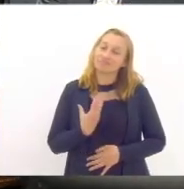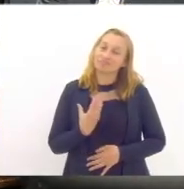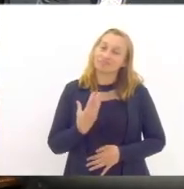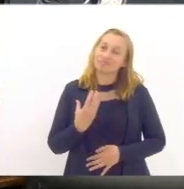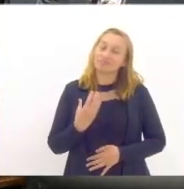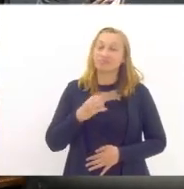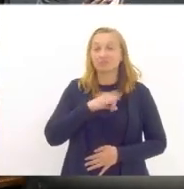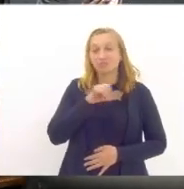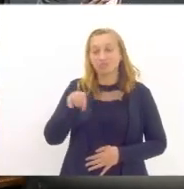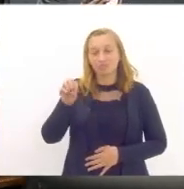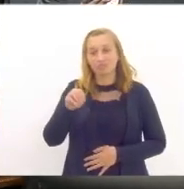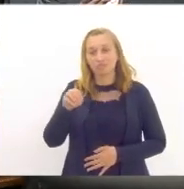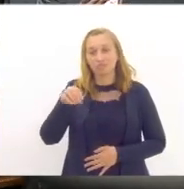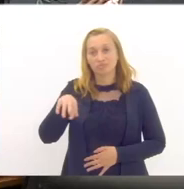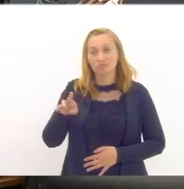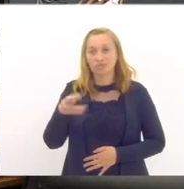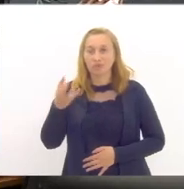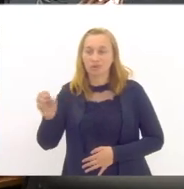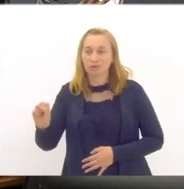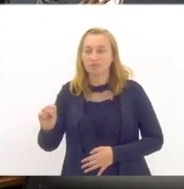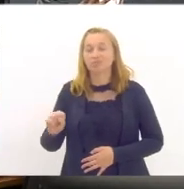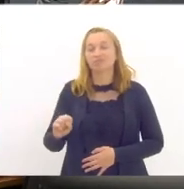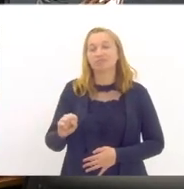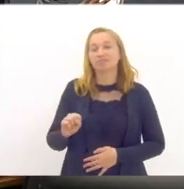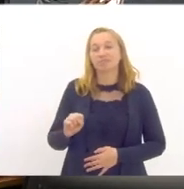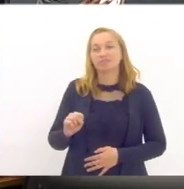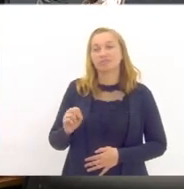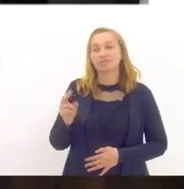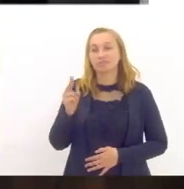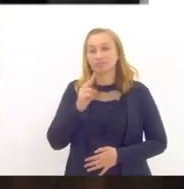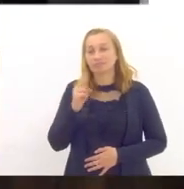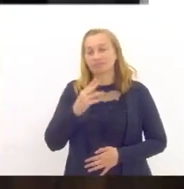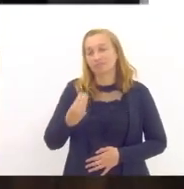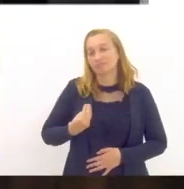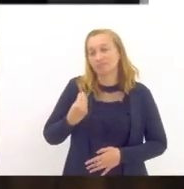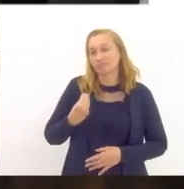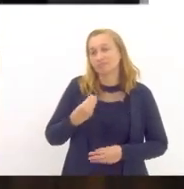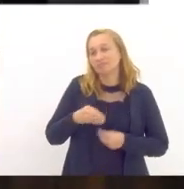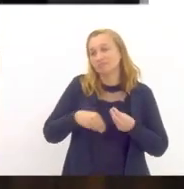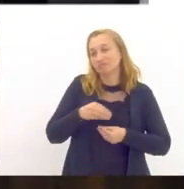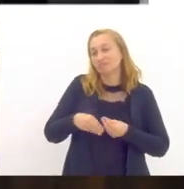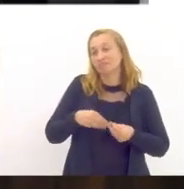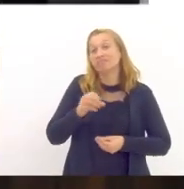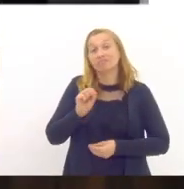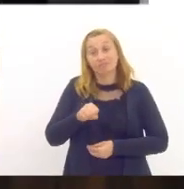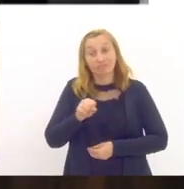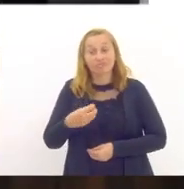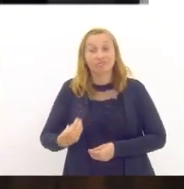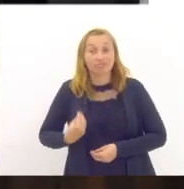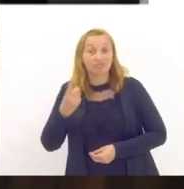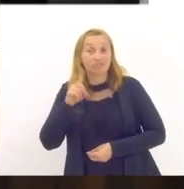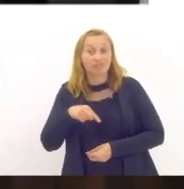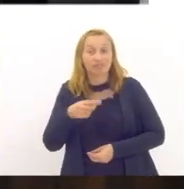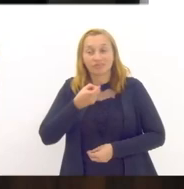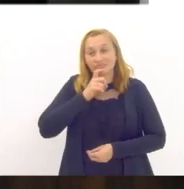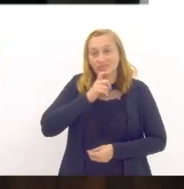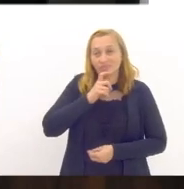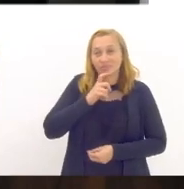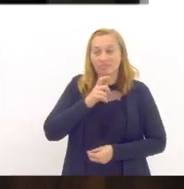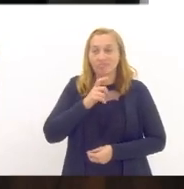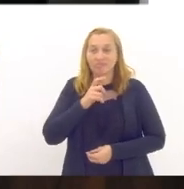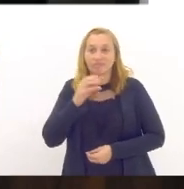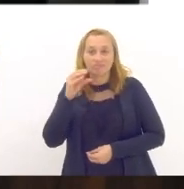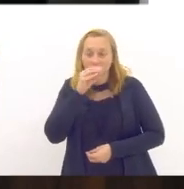do João Guimarães Rosa. Correr da vida embrulha tudo. A vida é assim. Esquenta, esfria,